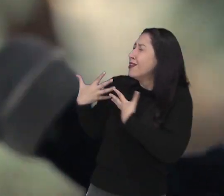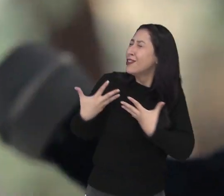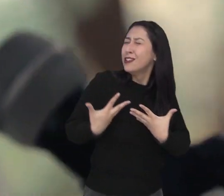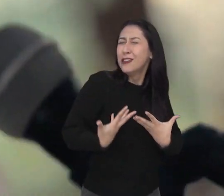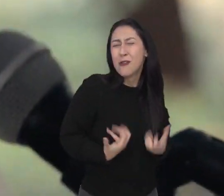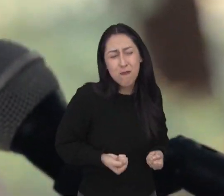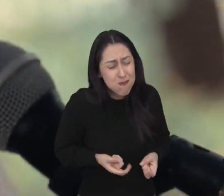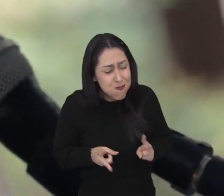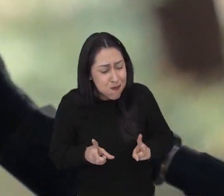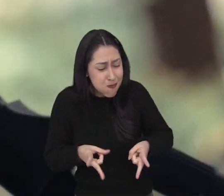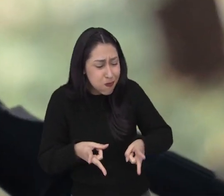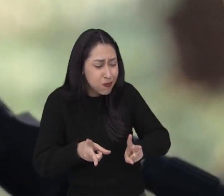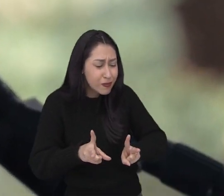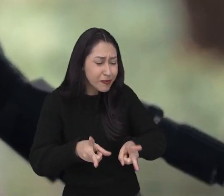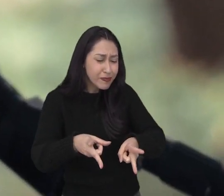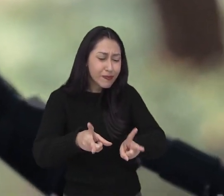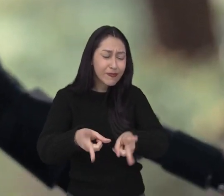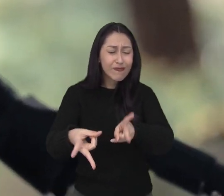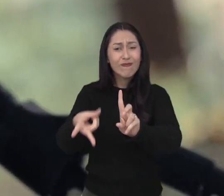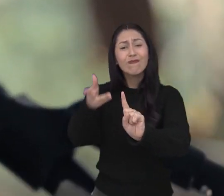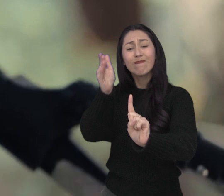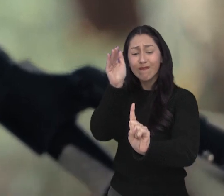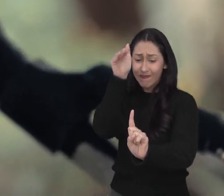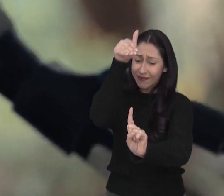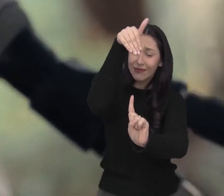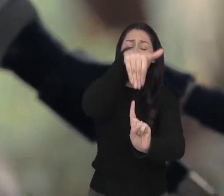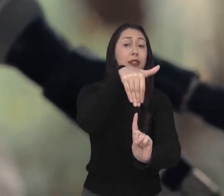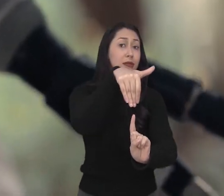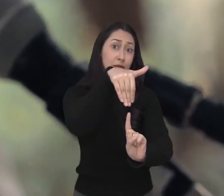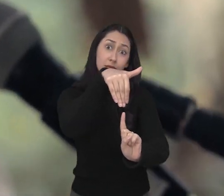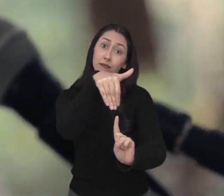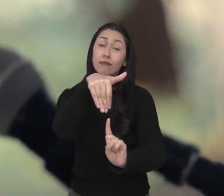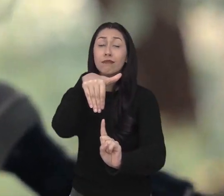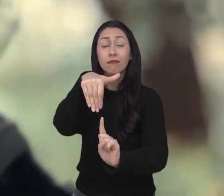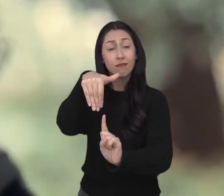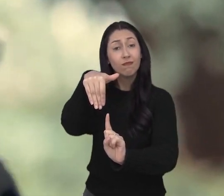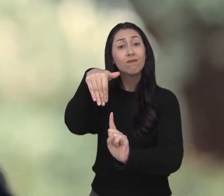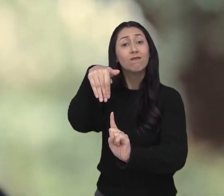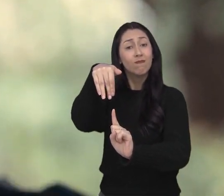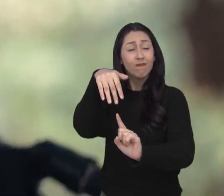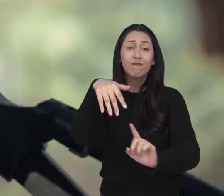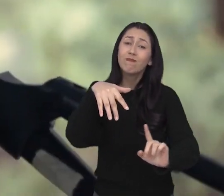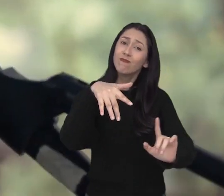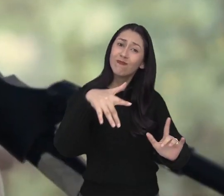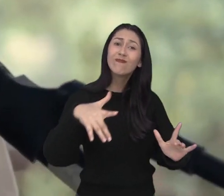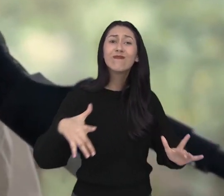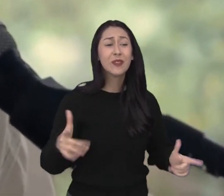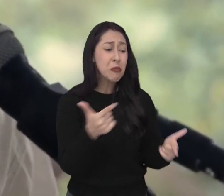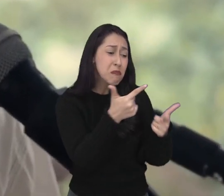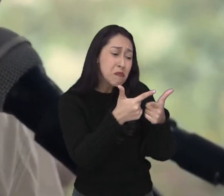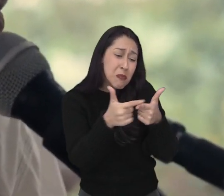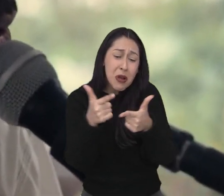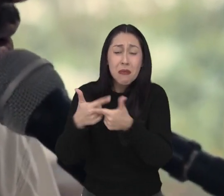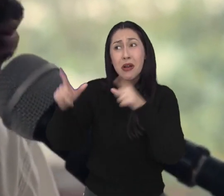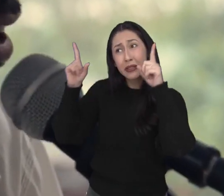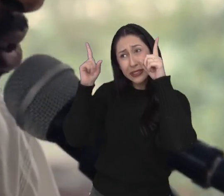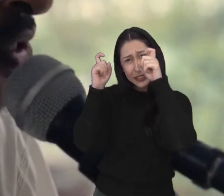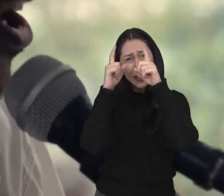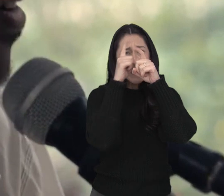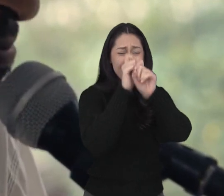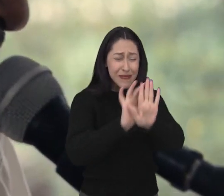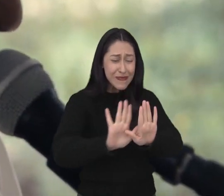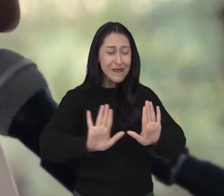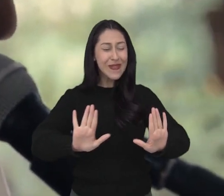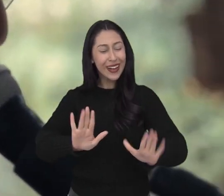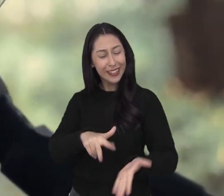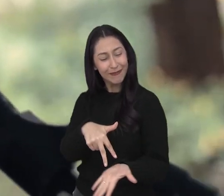levarão para sempre o fardo e terão de se explicar o dia tá escuro mas o